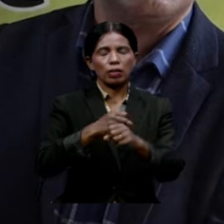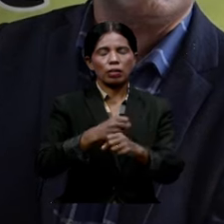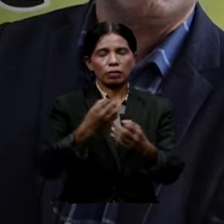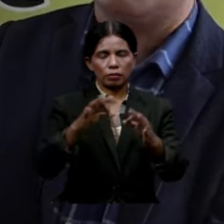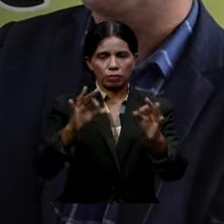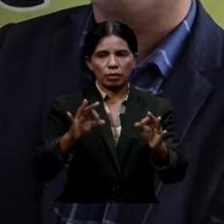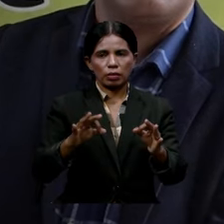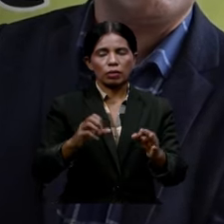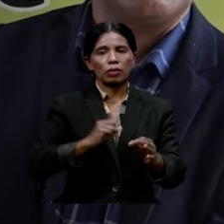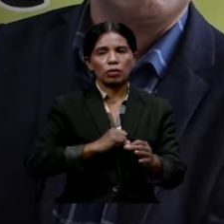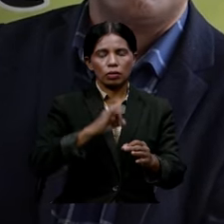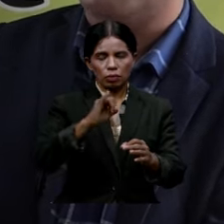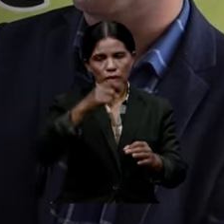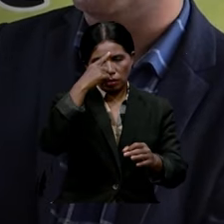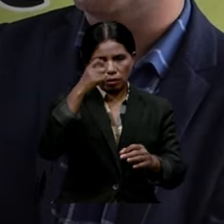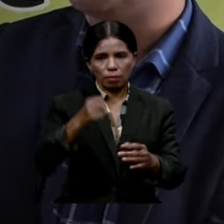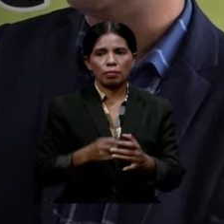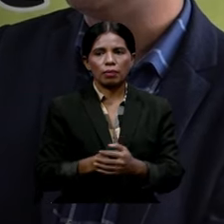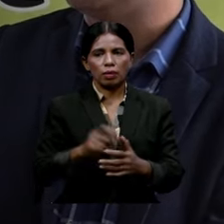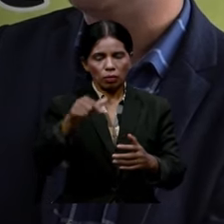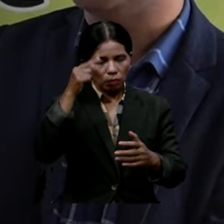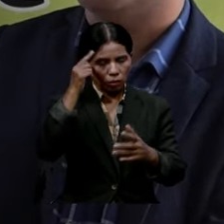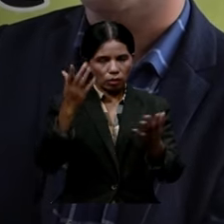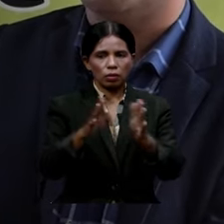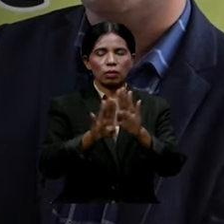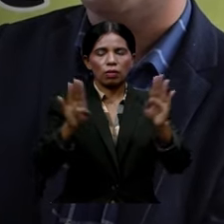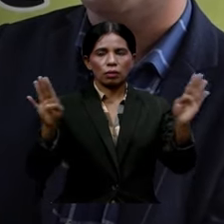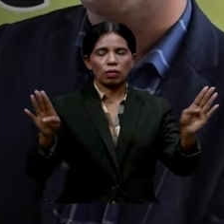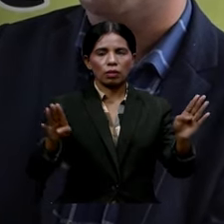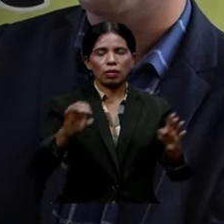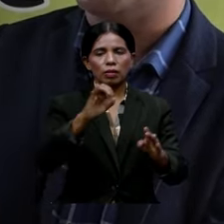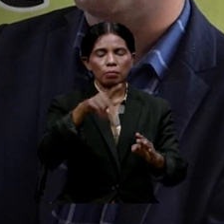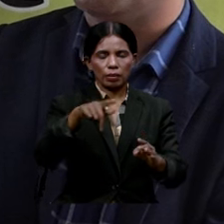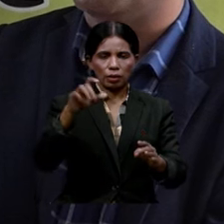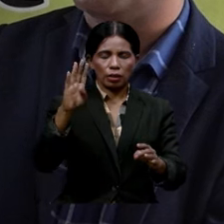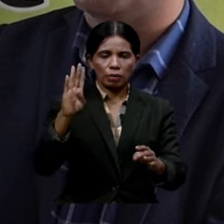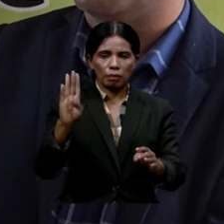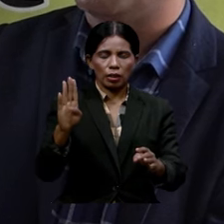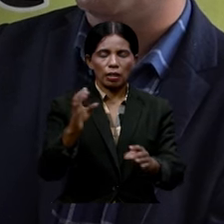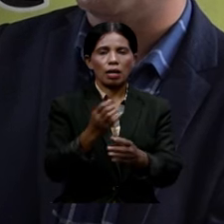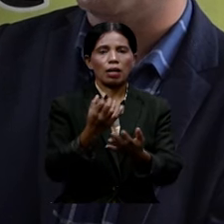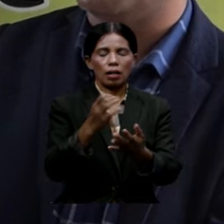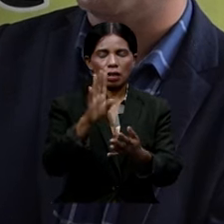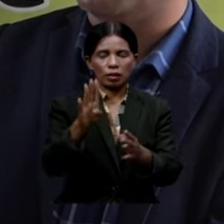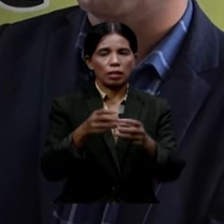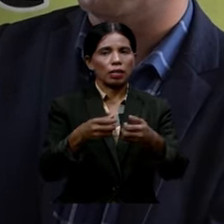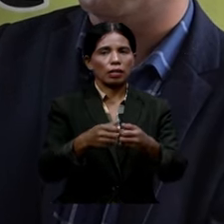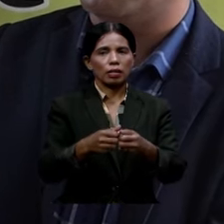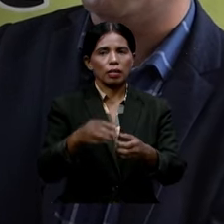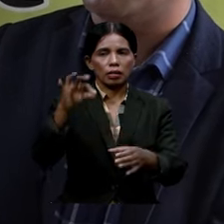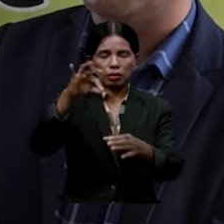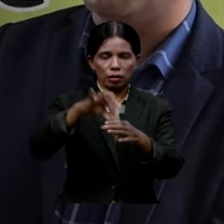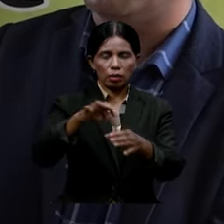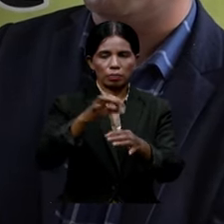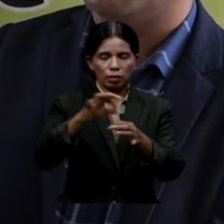aku Kovalima. Tapi gubernur nui atau loke politik nukhat, para ia mobilidade ba jovens ira, ite kura kere